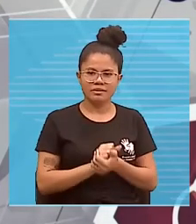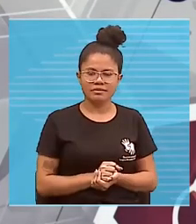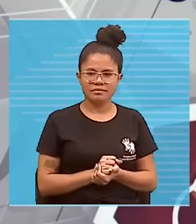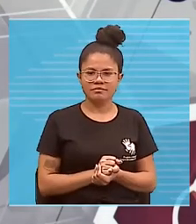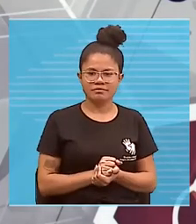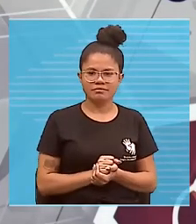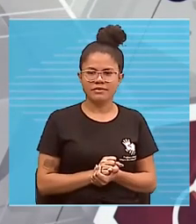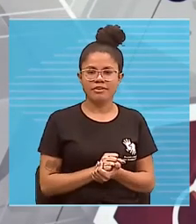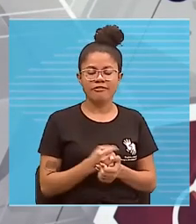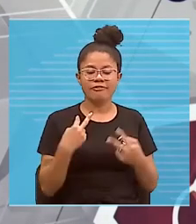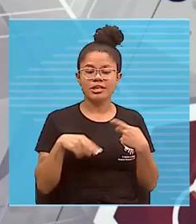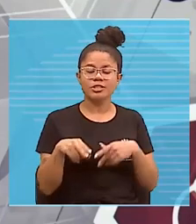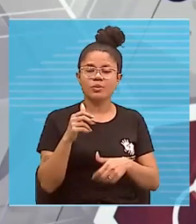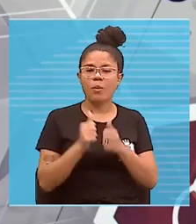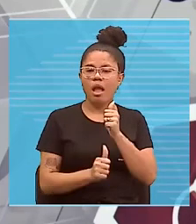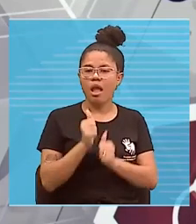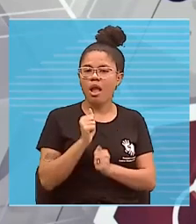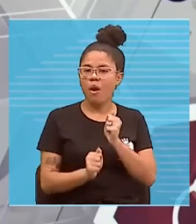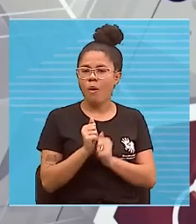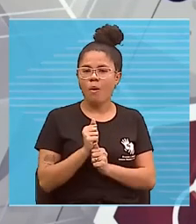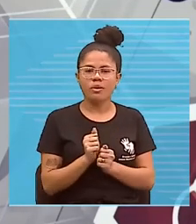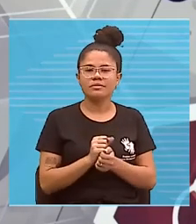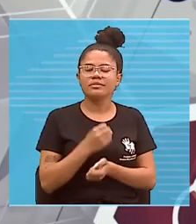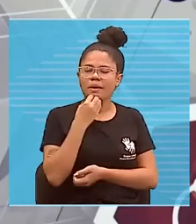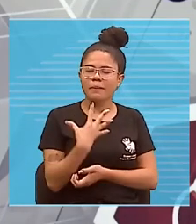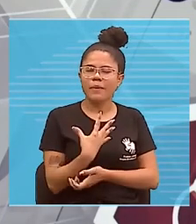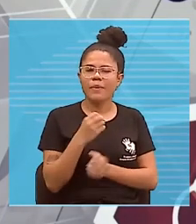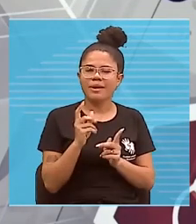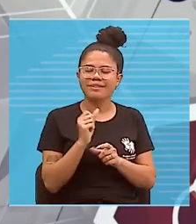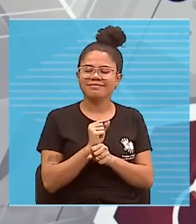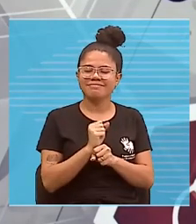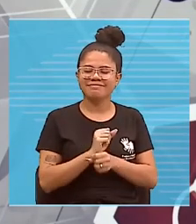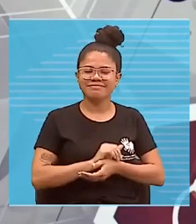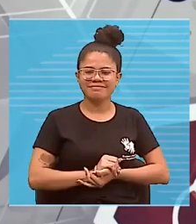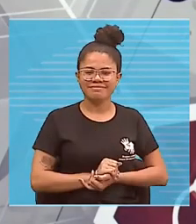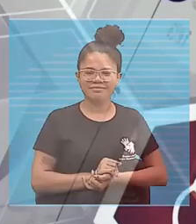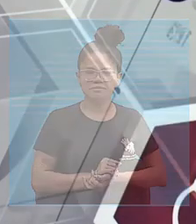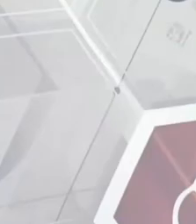ver se o arroz não queimou que já já eu almoço tá bom eu espero vocês até já